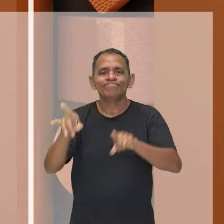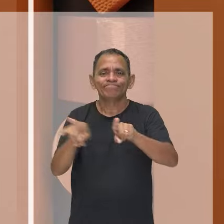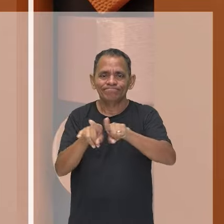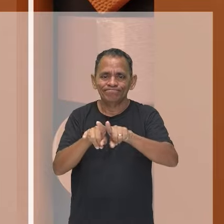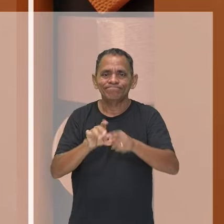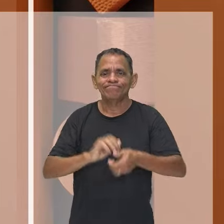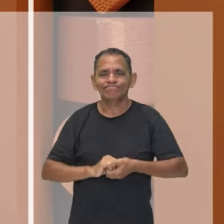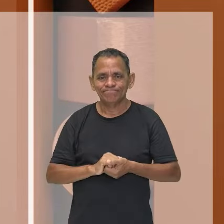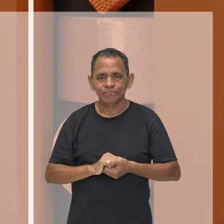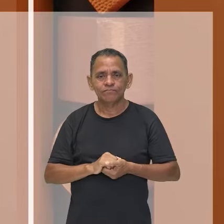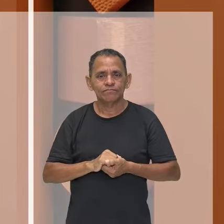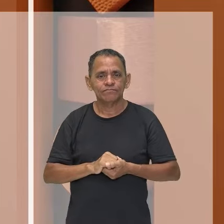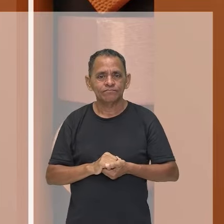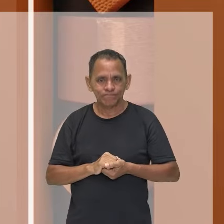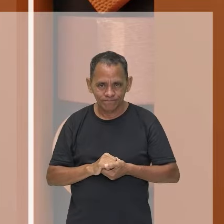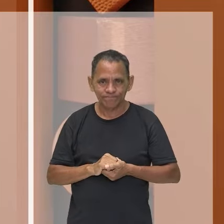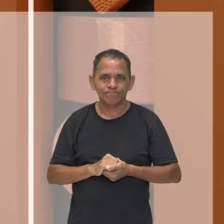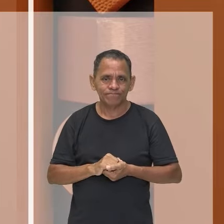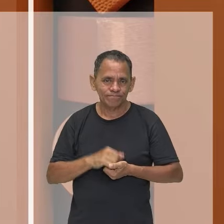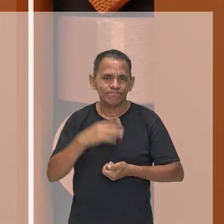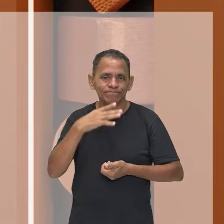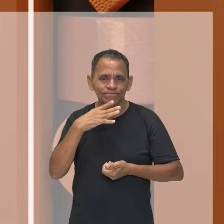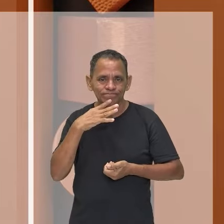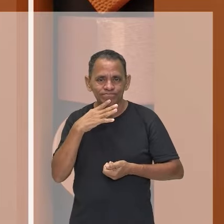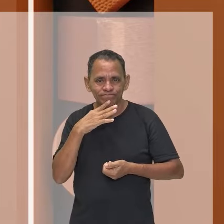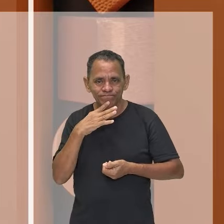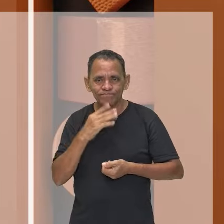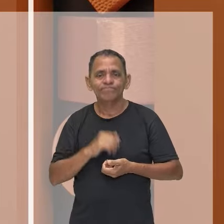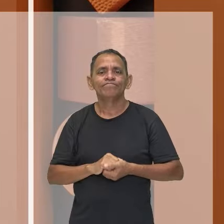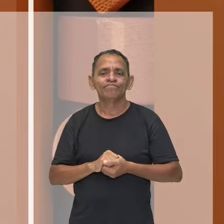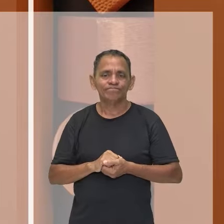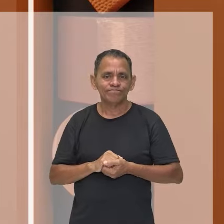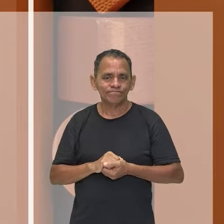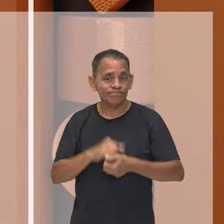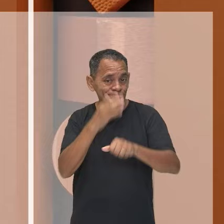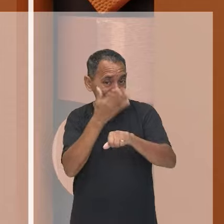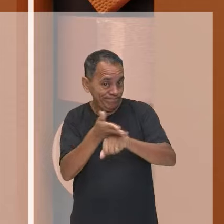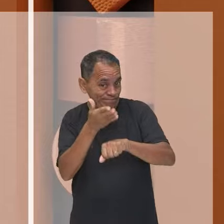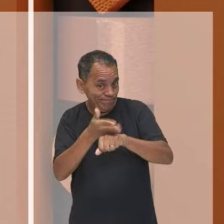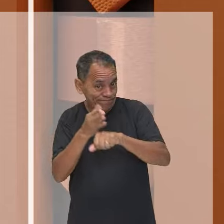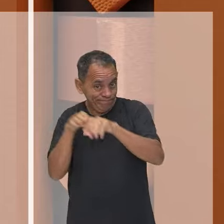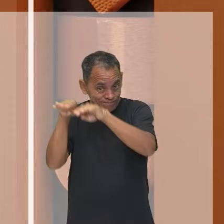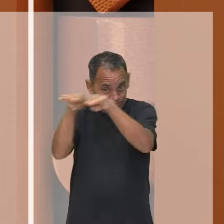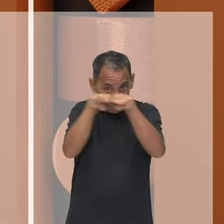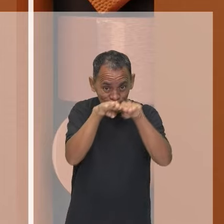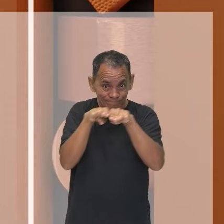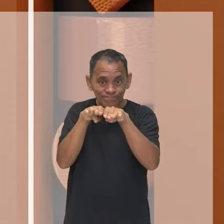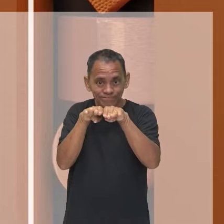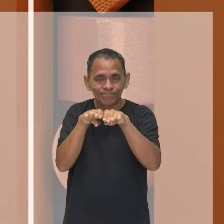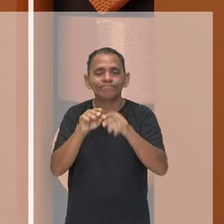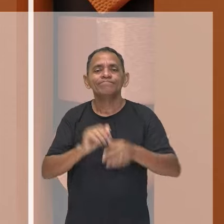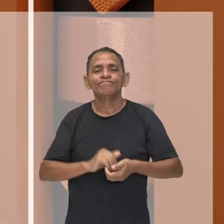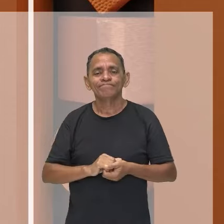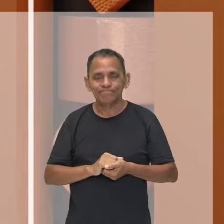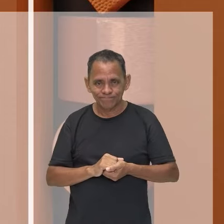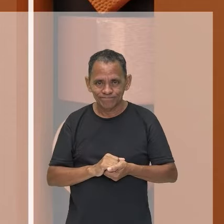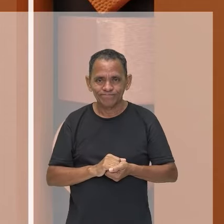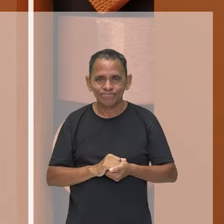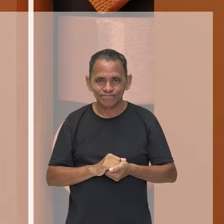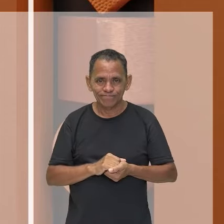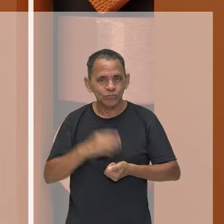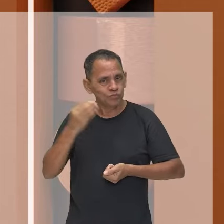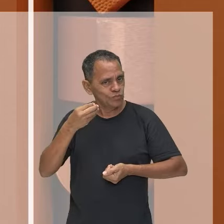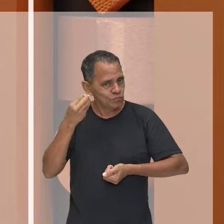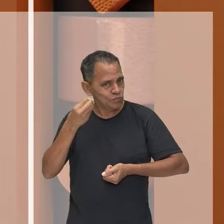chamado de senso comum. Perfeito? Então, também de empírico, né? É o conhecimento empírico, porque é da nossa